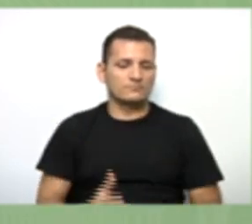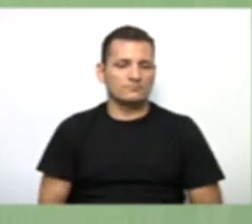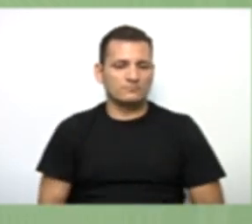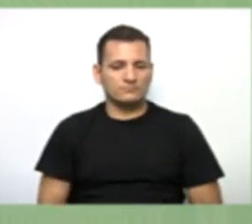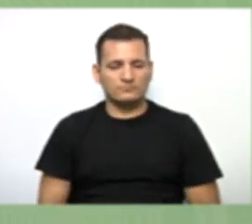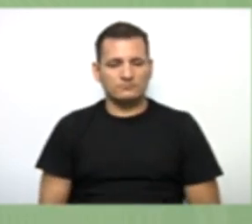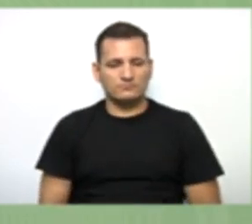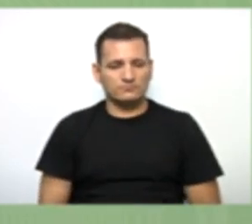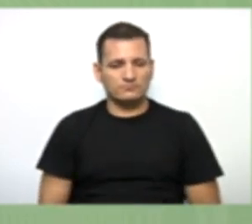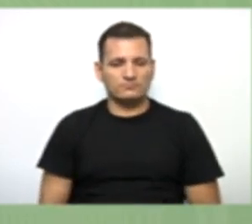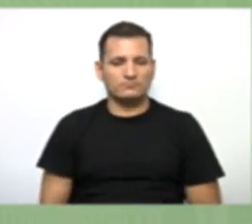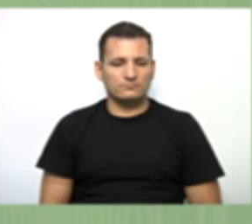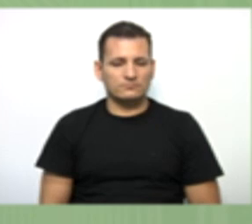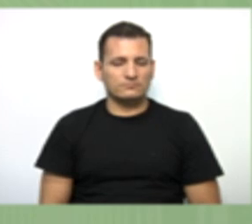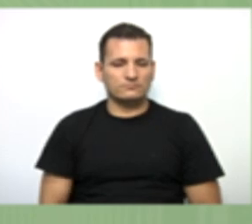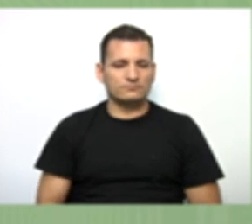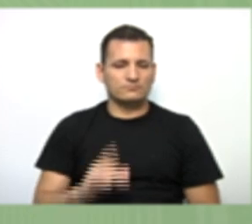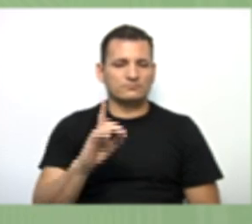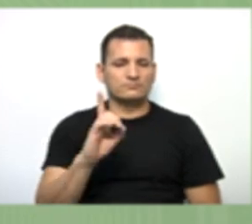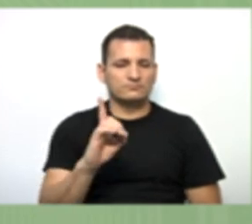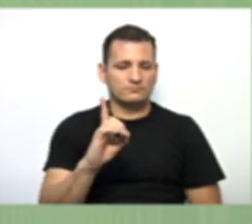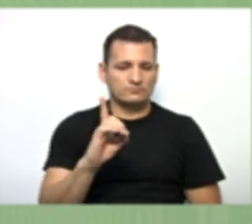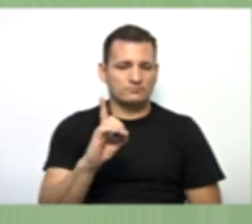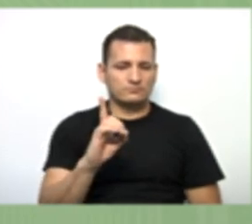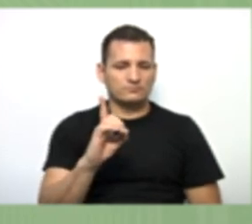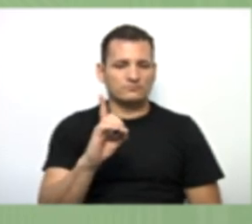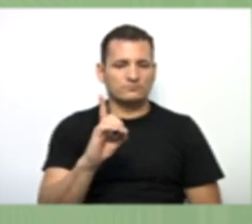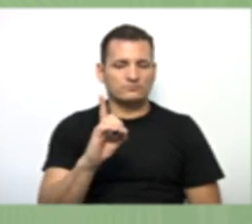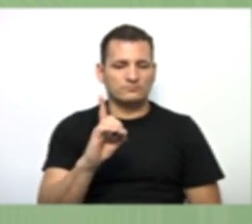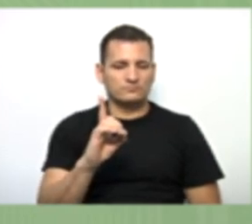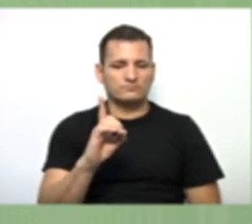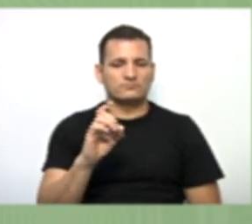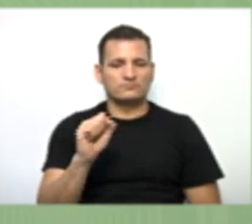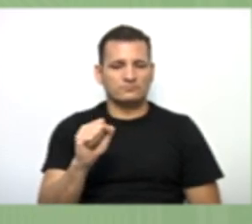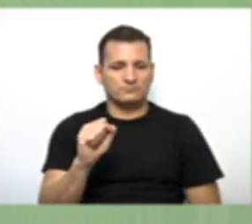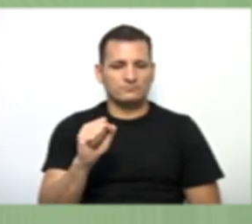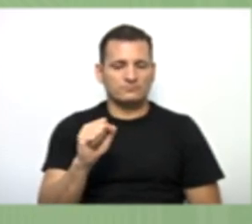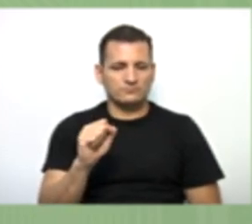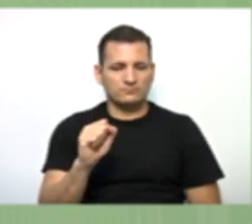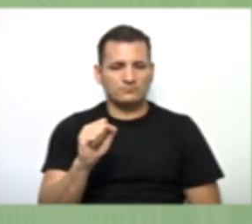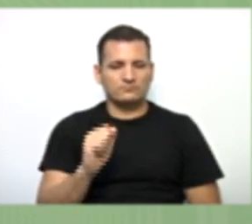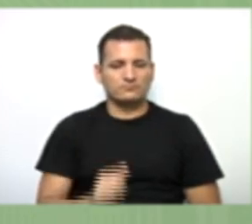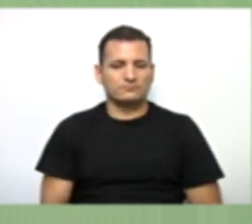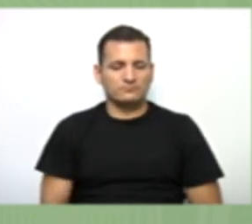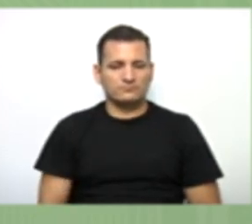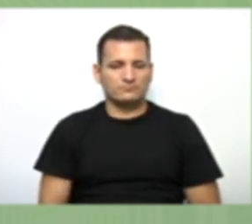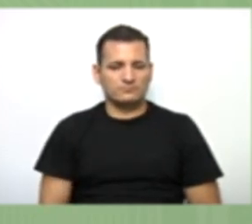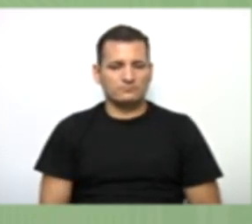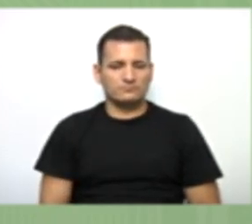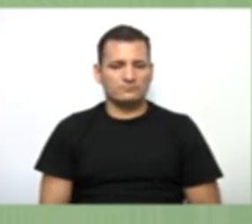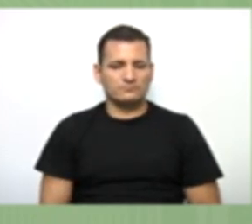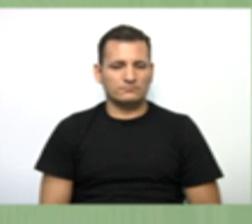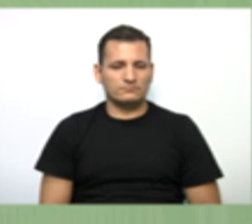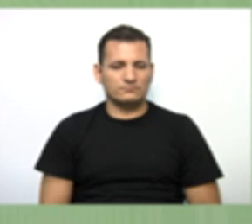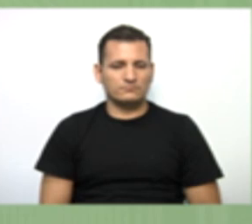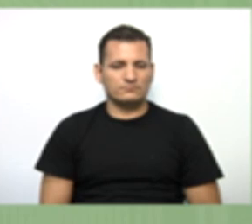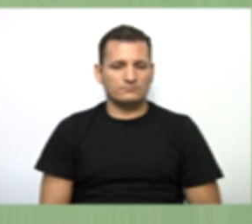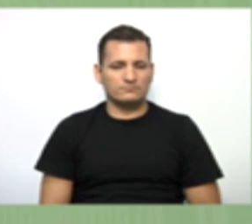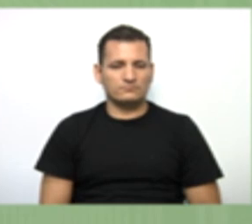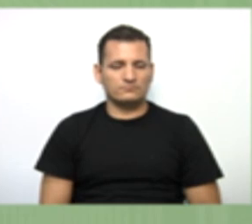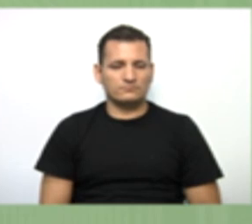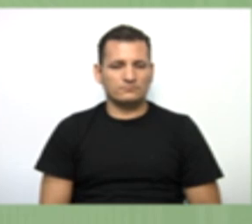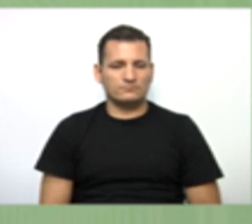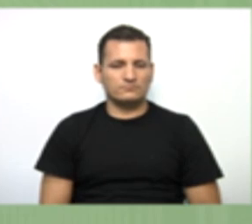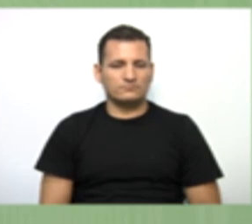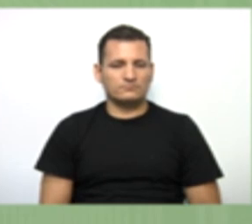é a letra D. D. Esse é igual ao D8, na base 16. Isso é tudo de